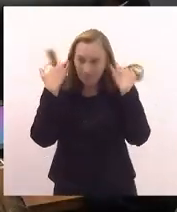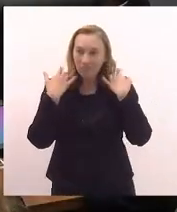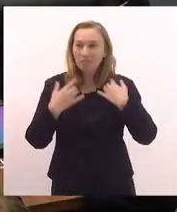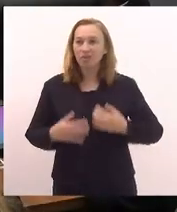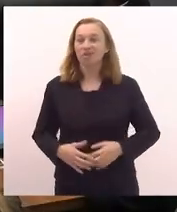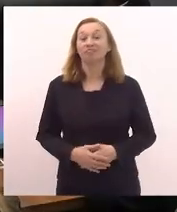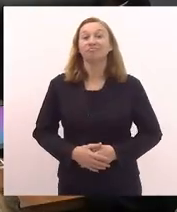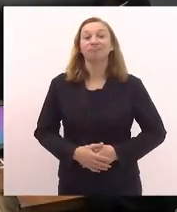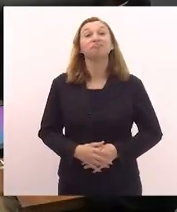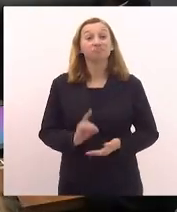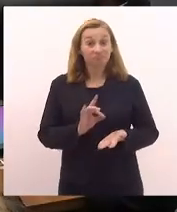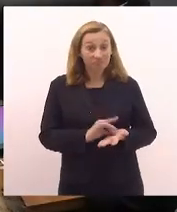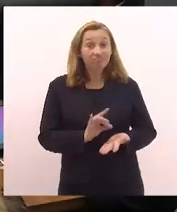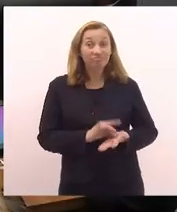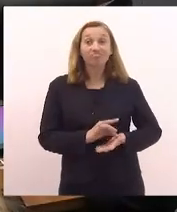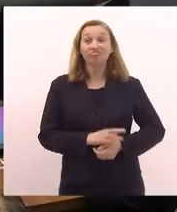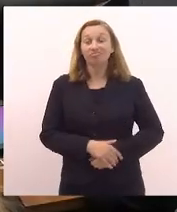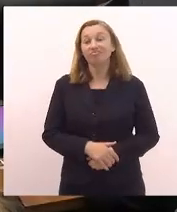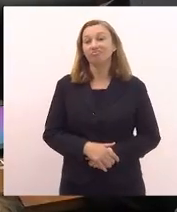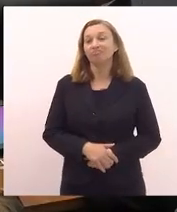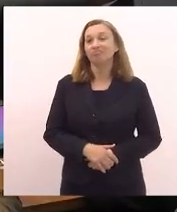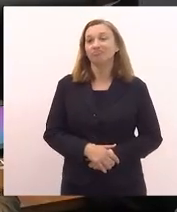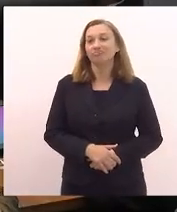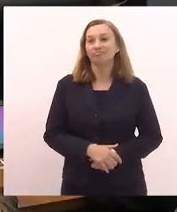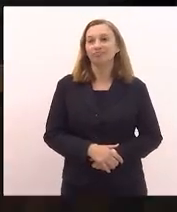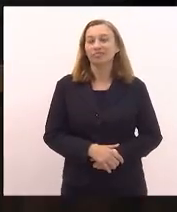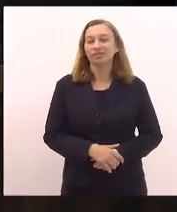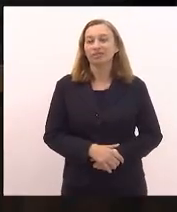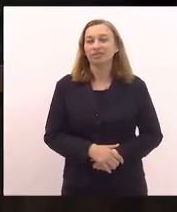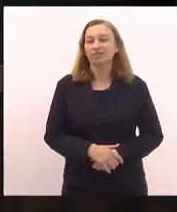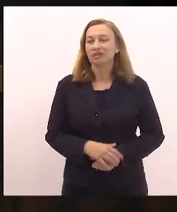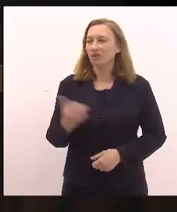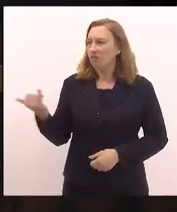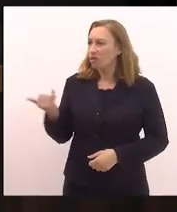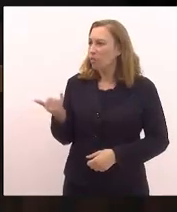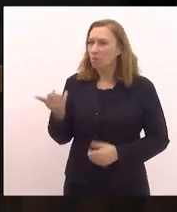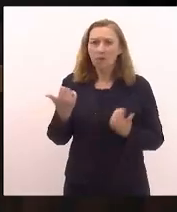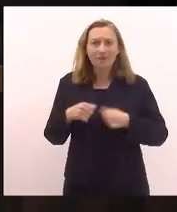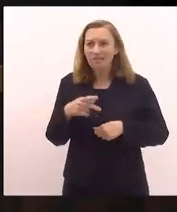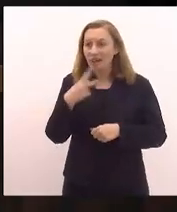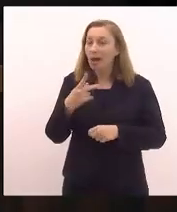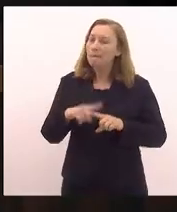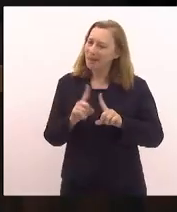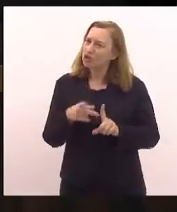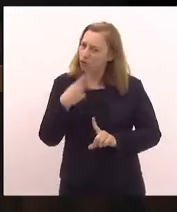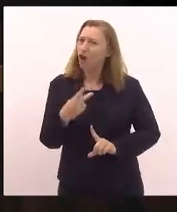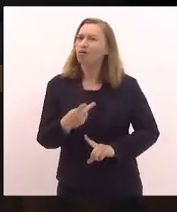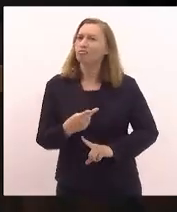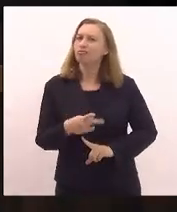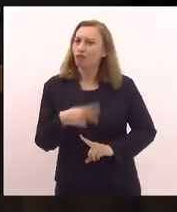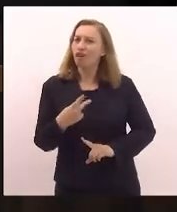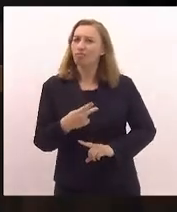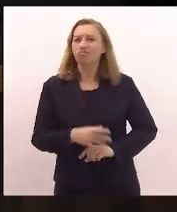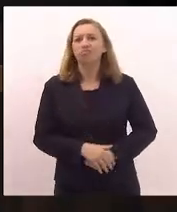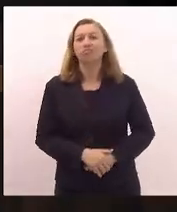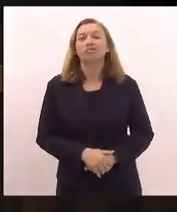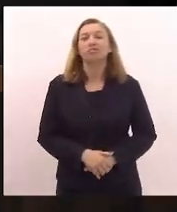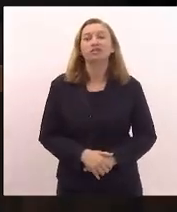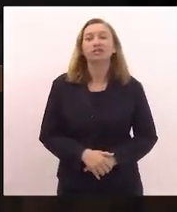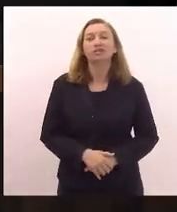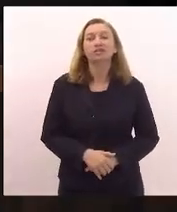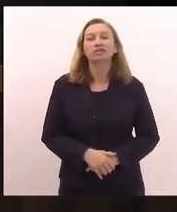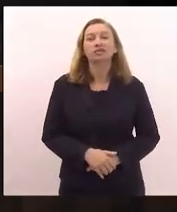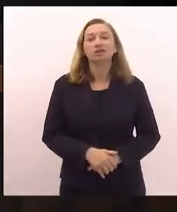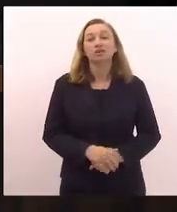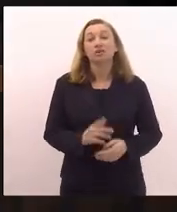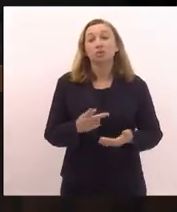É verdade. E aí ela falou, não precisa falar não, Ju, mas ela sabe o que eu falo mesmo. E eu cometi